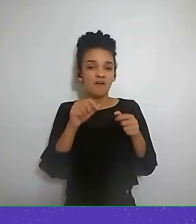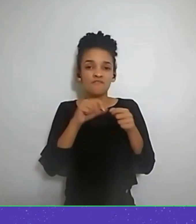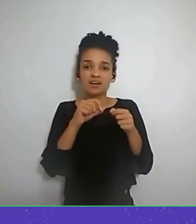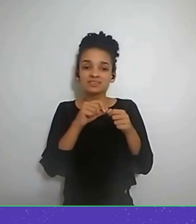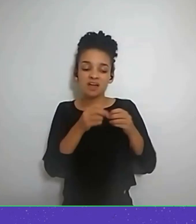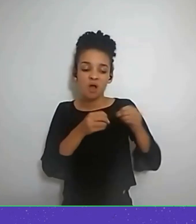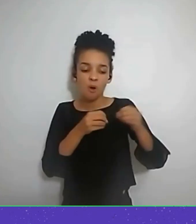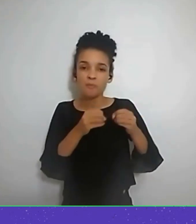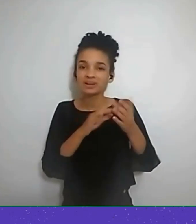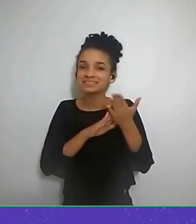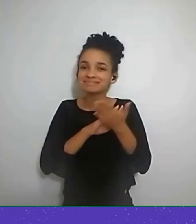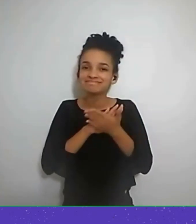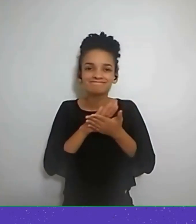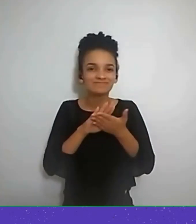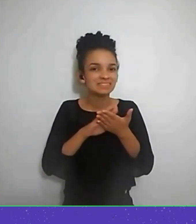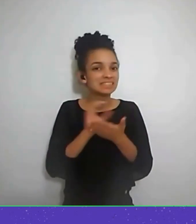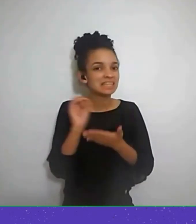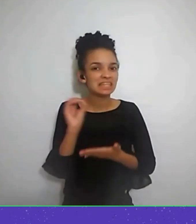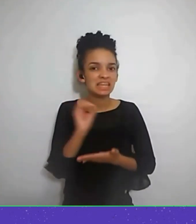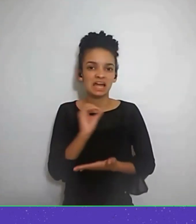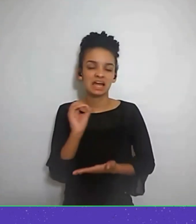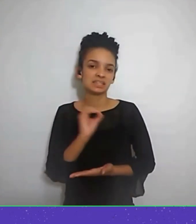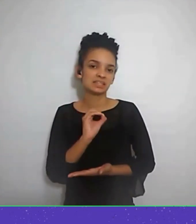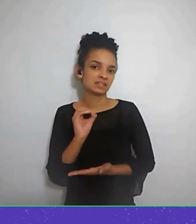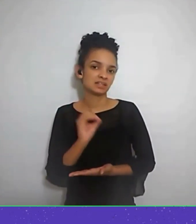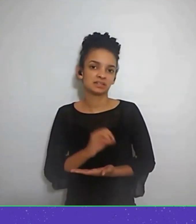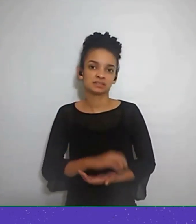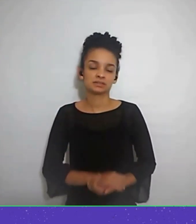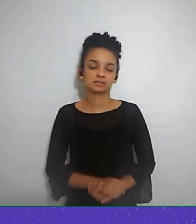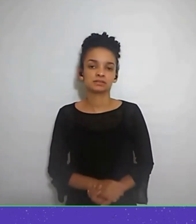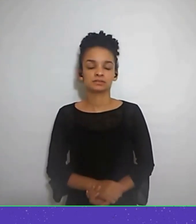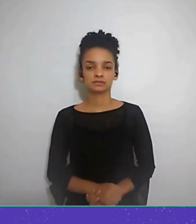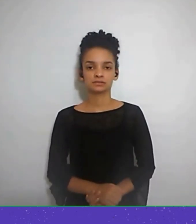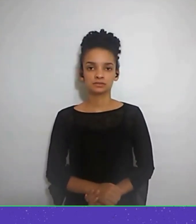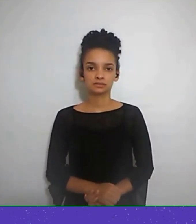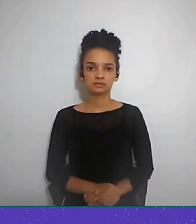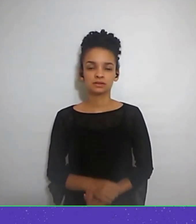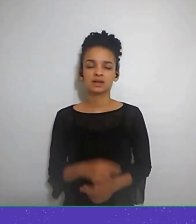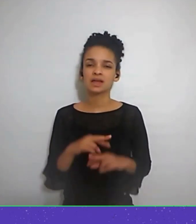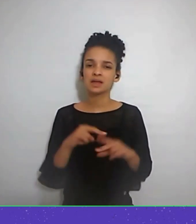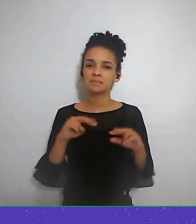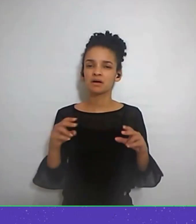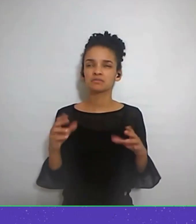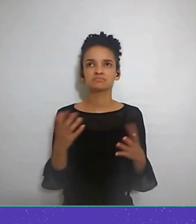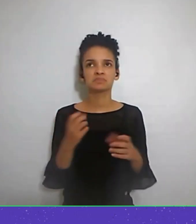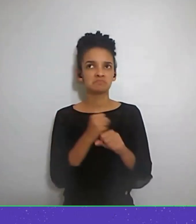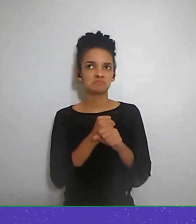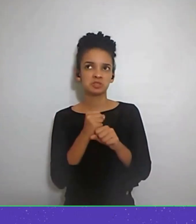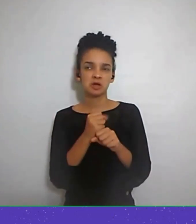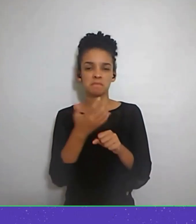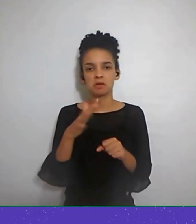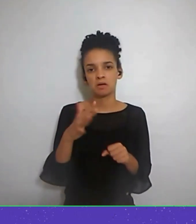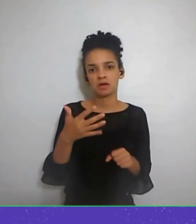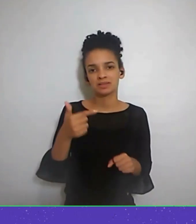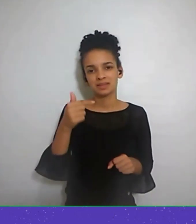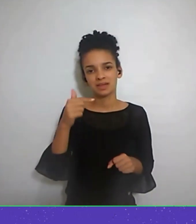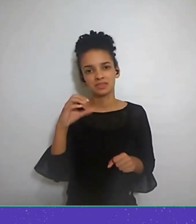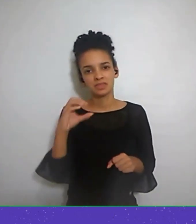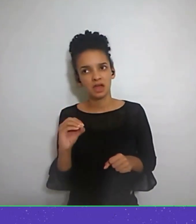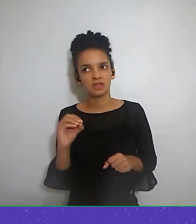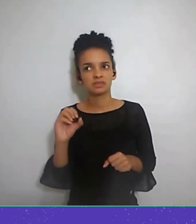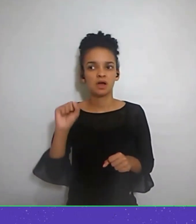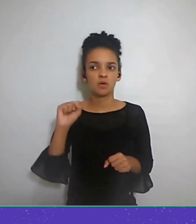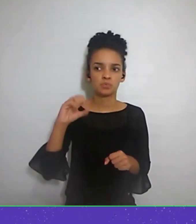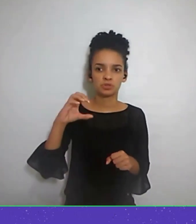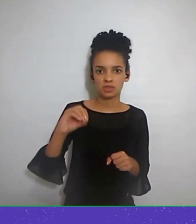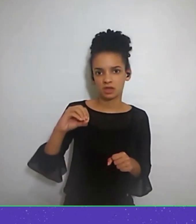não produziam fruto para Deus. Irmão, nos anos 70, 80 e 90, na minha